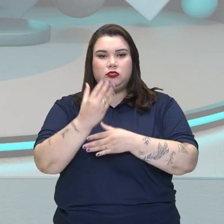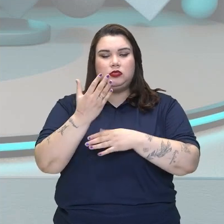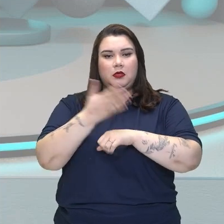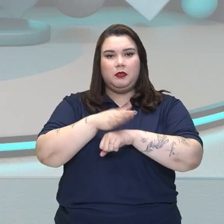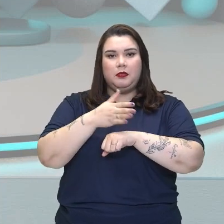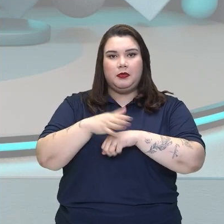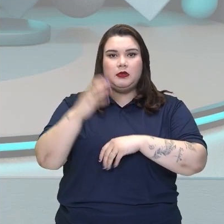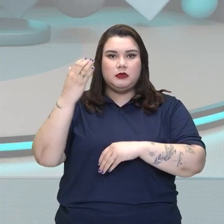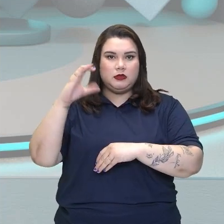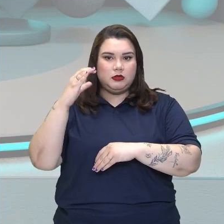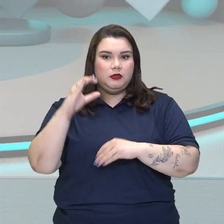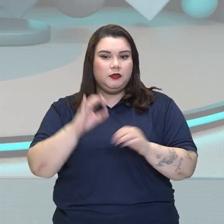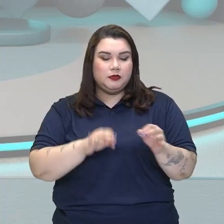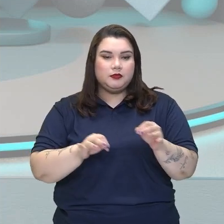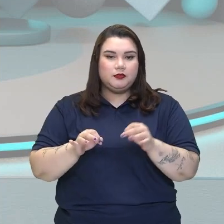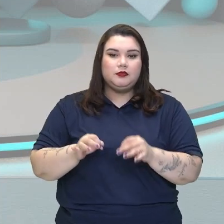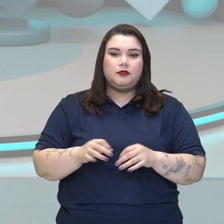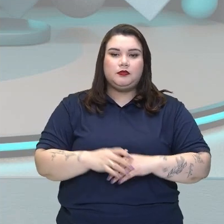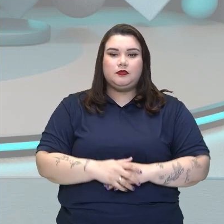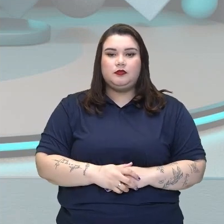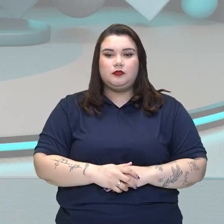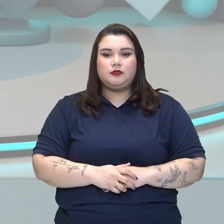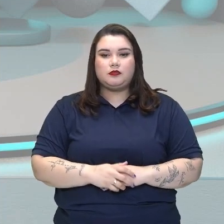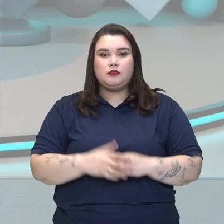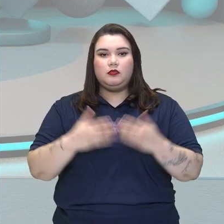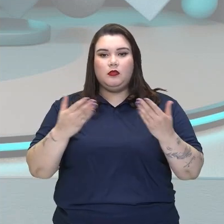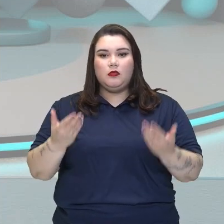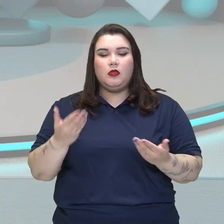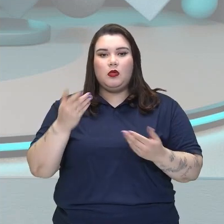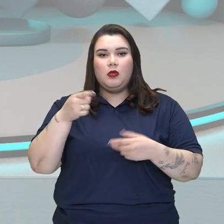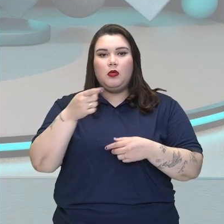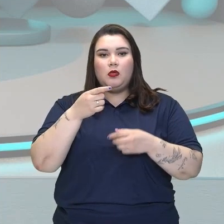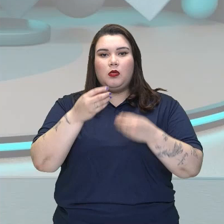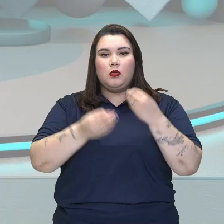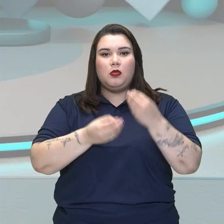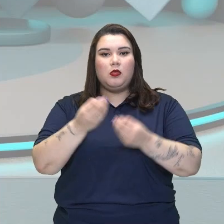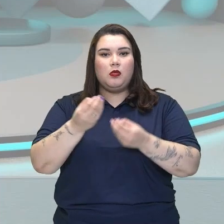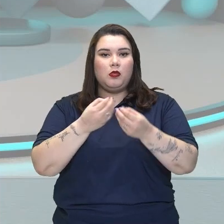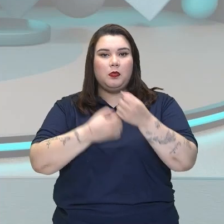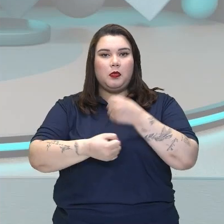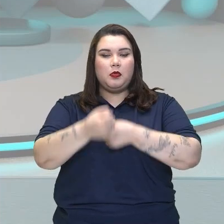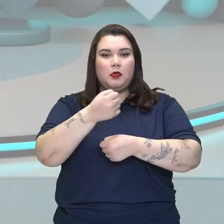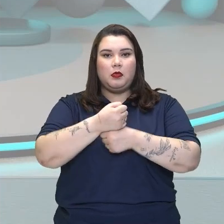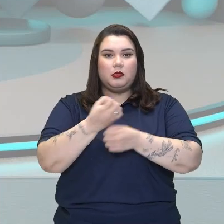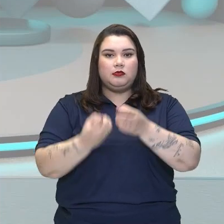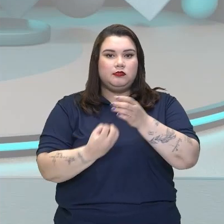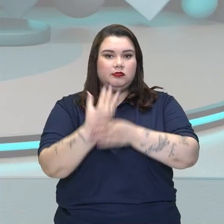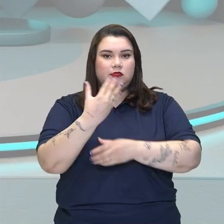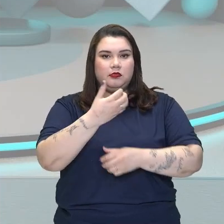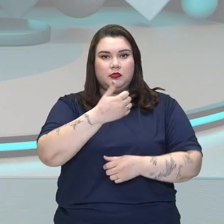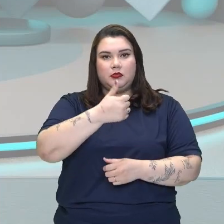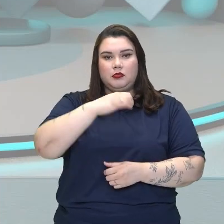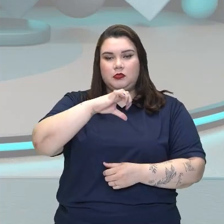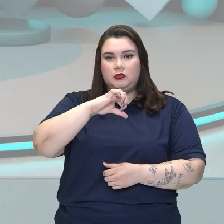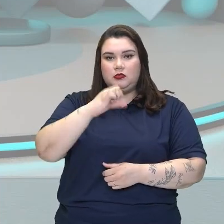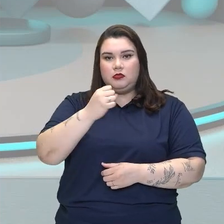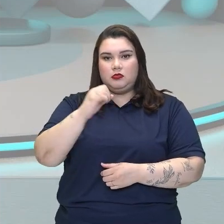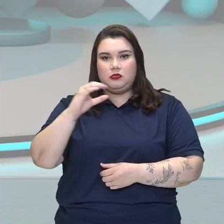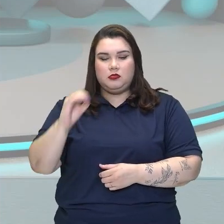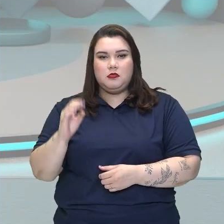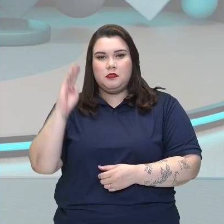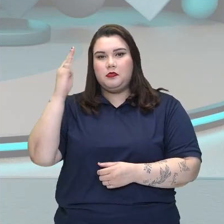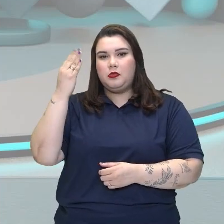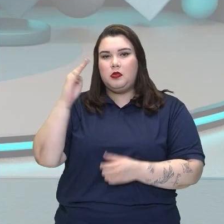arvorismo mesmo, ok? Então, ó, quando que apareceu isso aí, professor? O arvorismo, tá aí, ó, nos anos de 1980,